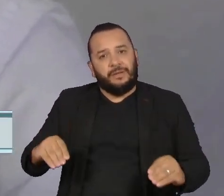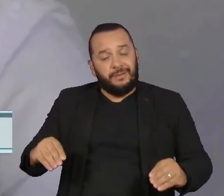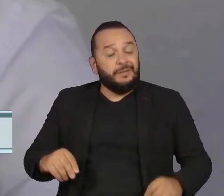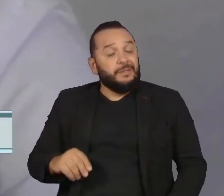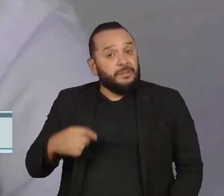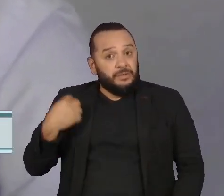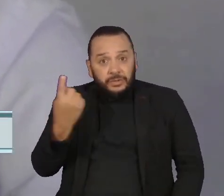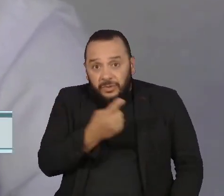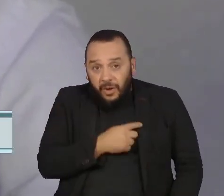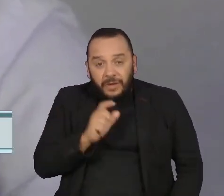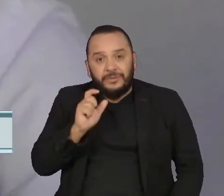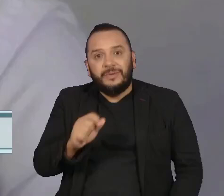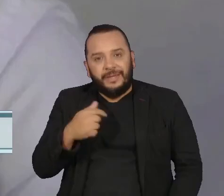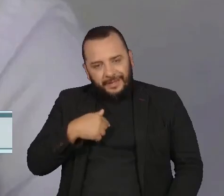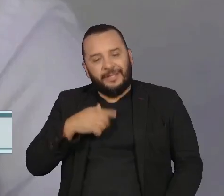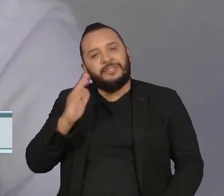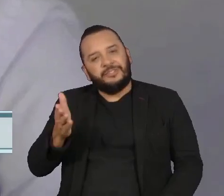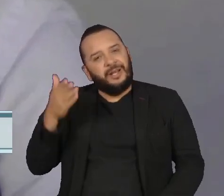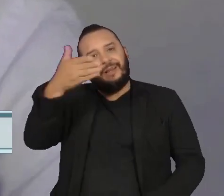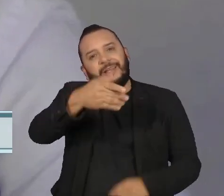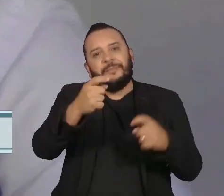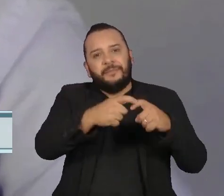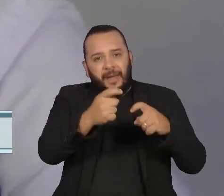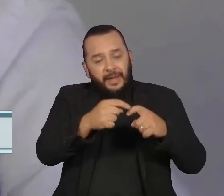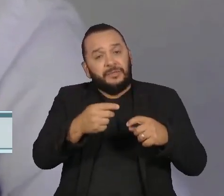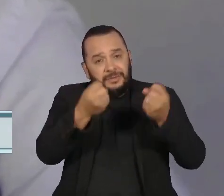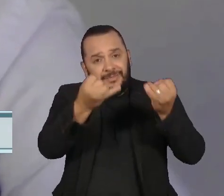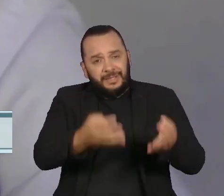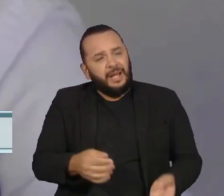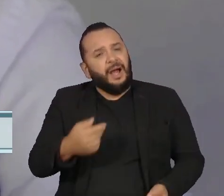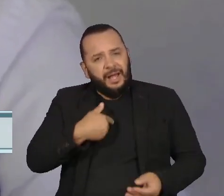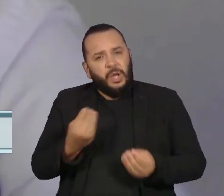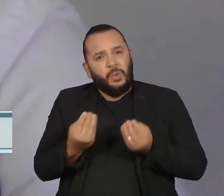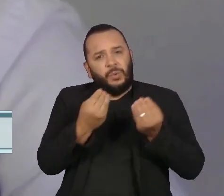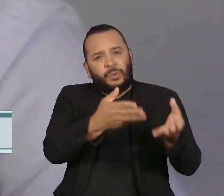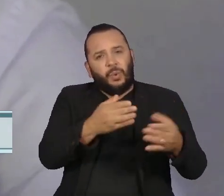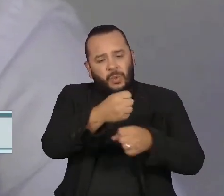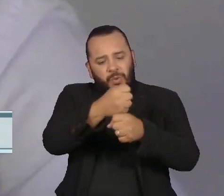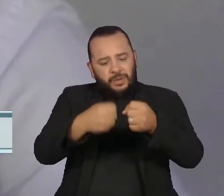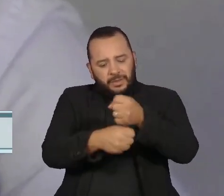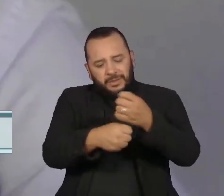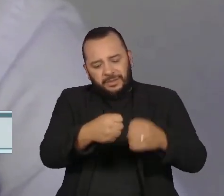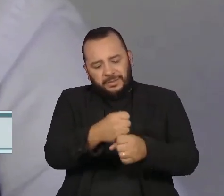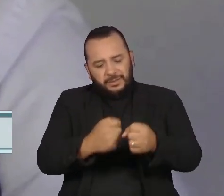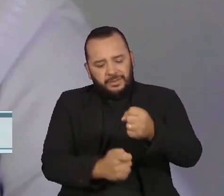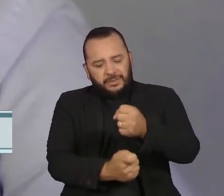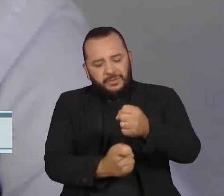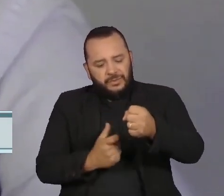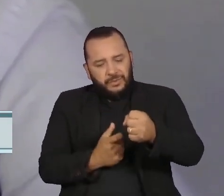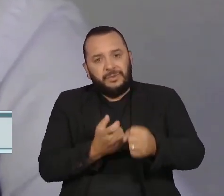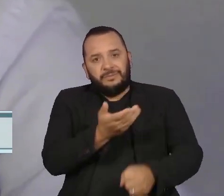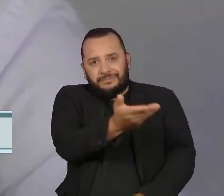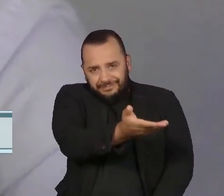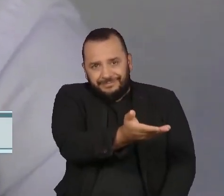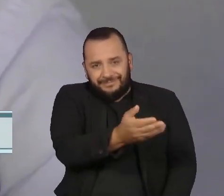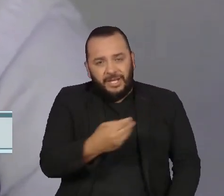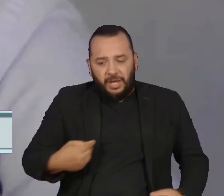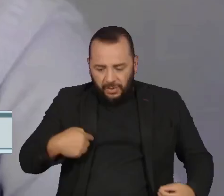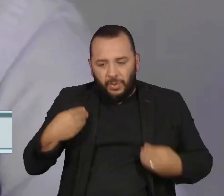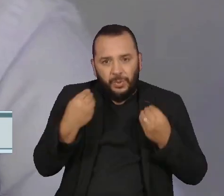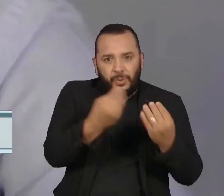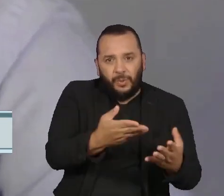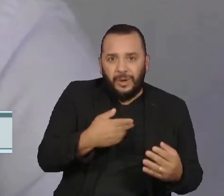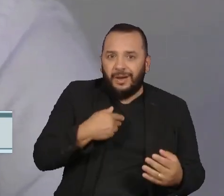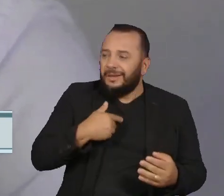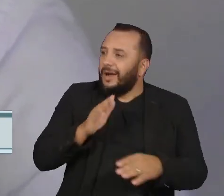de dados, né, o nosso banco de medulas, mais fácil eu achar aí doadores compatíveis, mais fácil eu conseguir fazer o